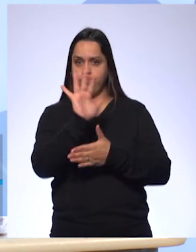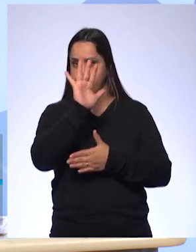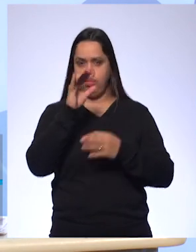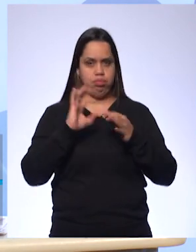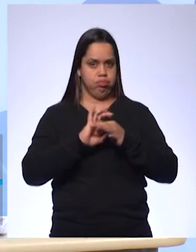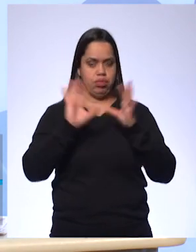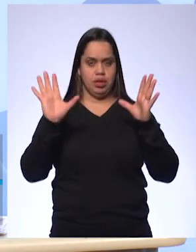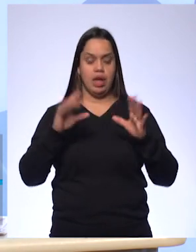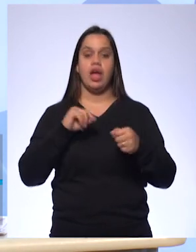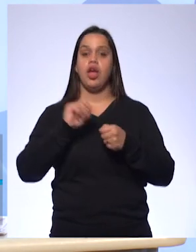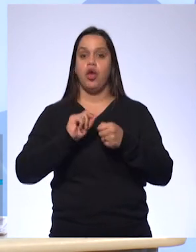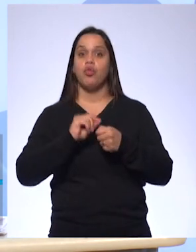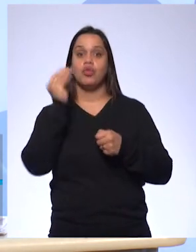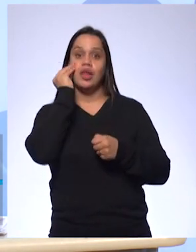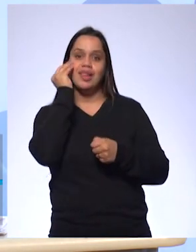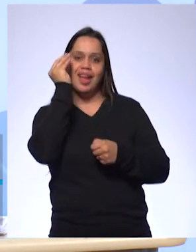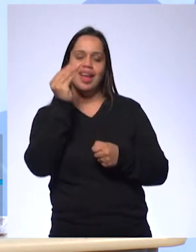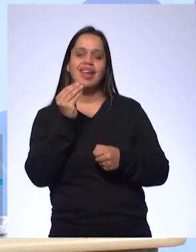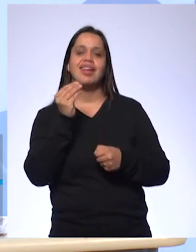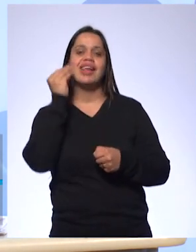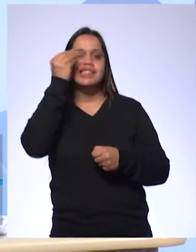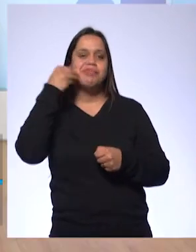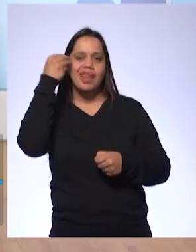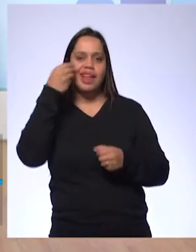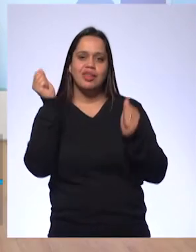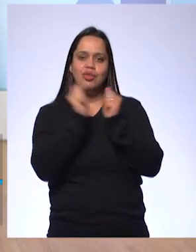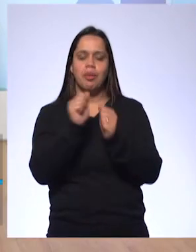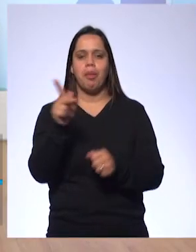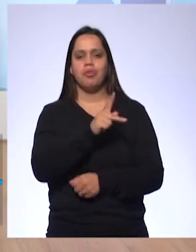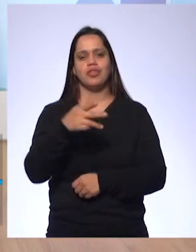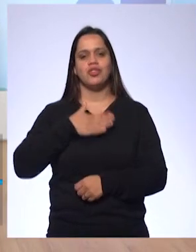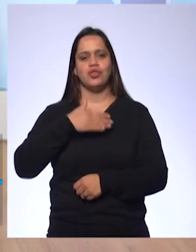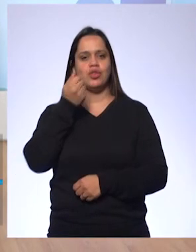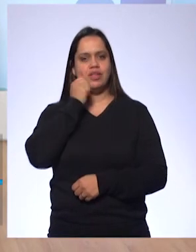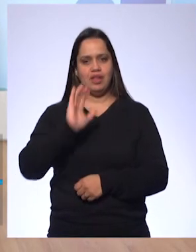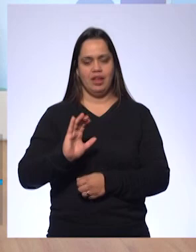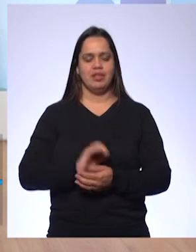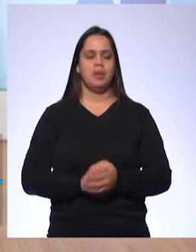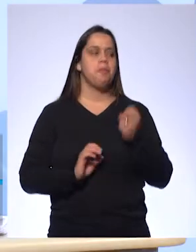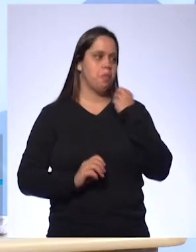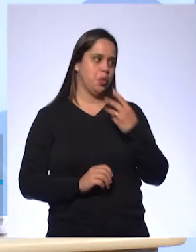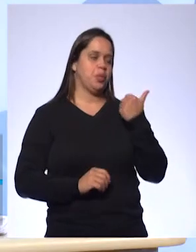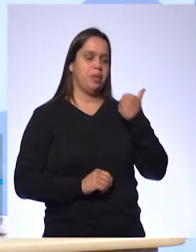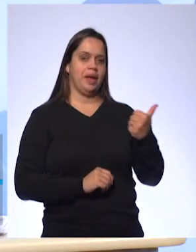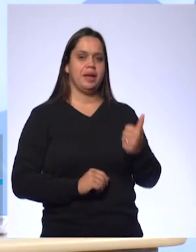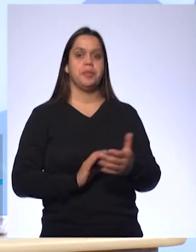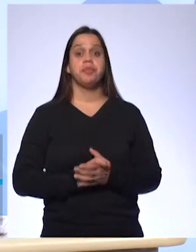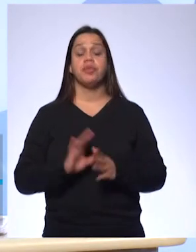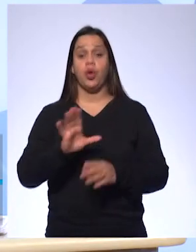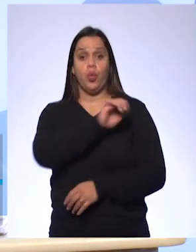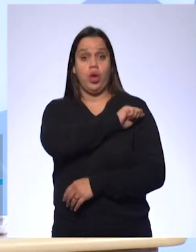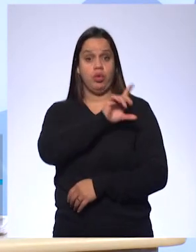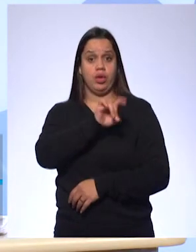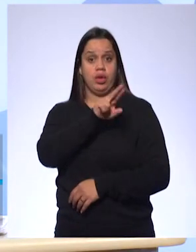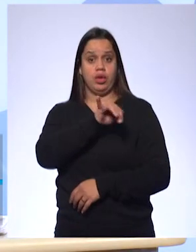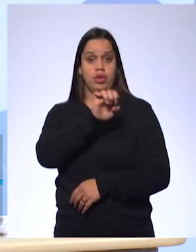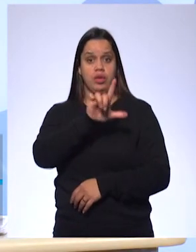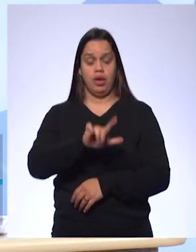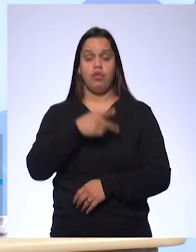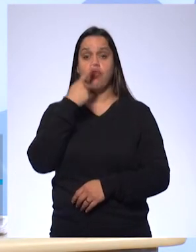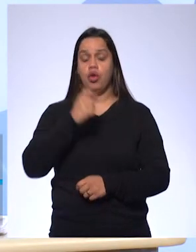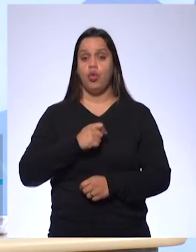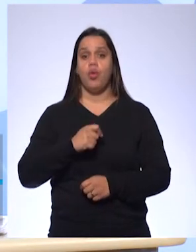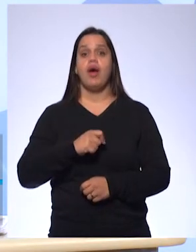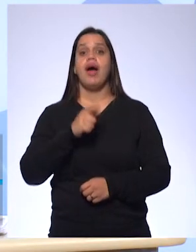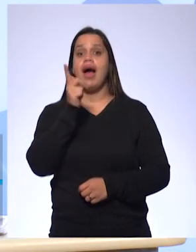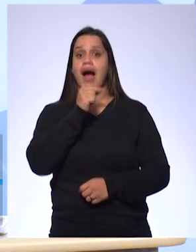minha professora de ciências. Tá vendo aí? Olha aí. Muito bem. Aí, ó, o Daniel falou assim, você ferve a